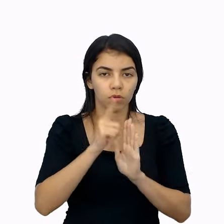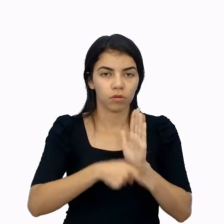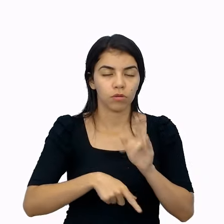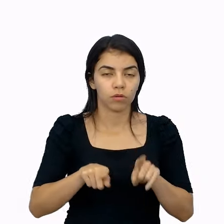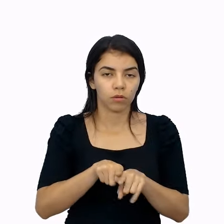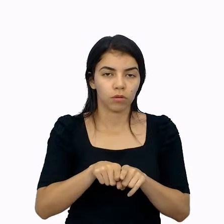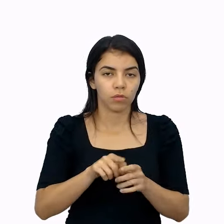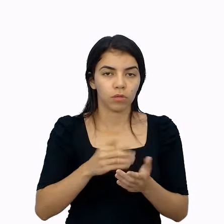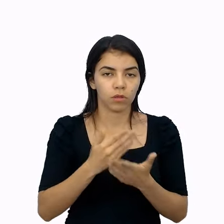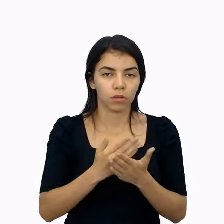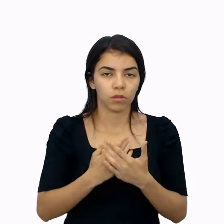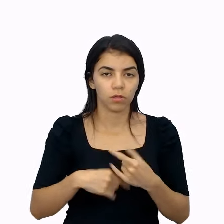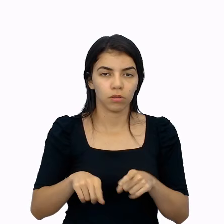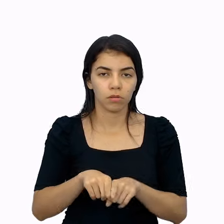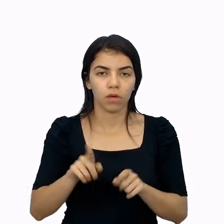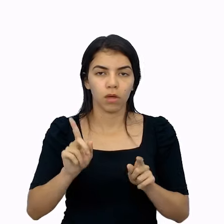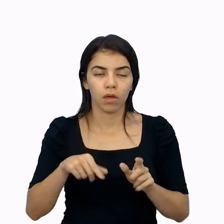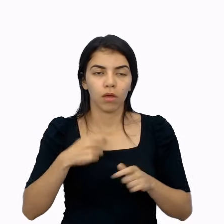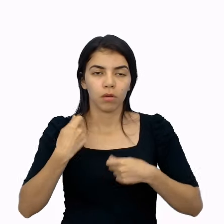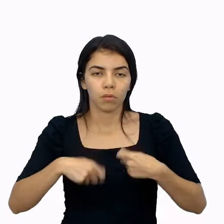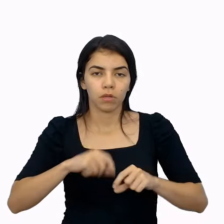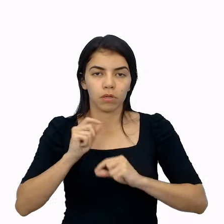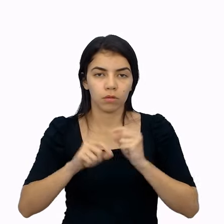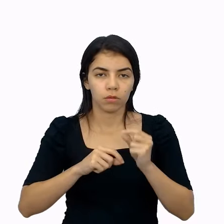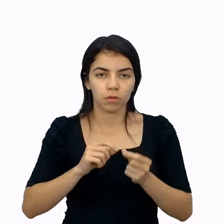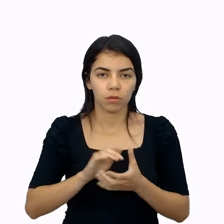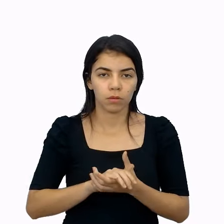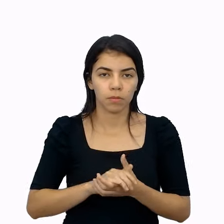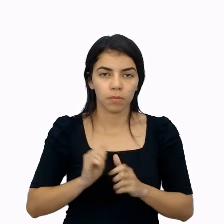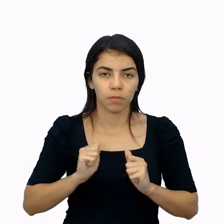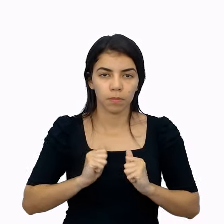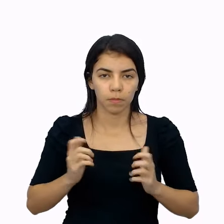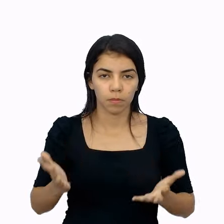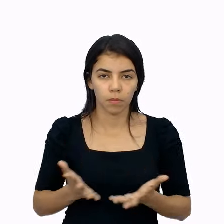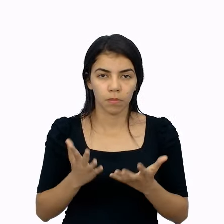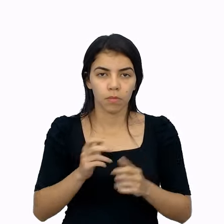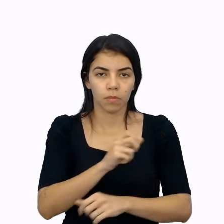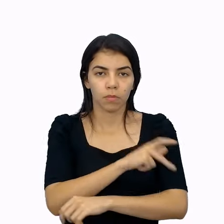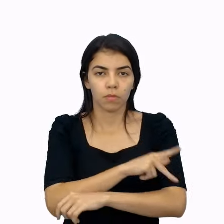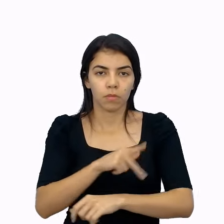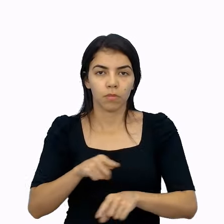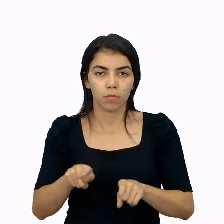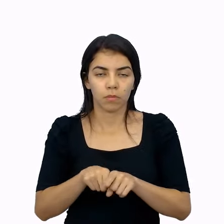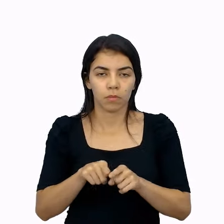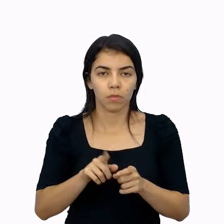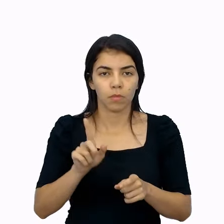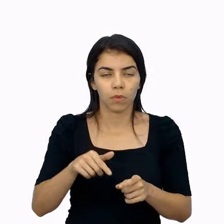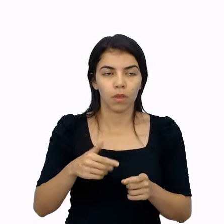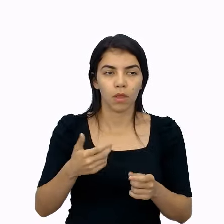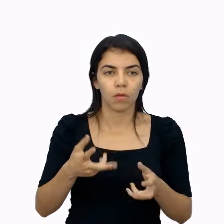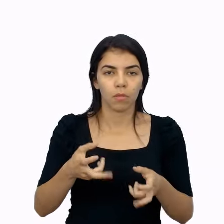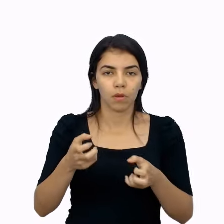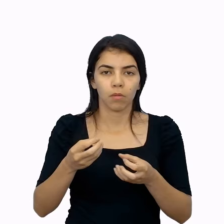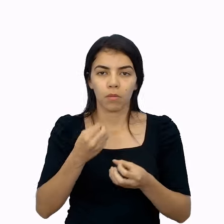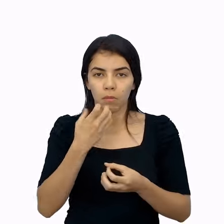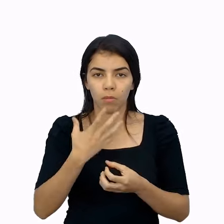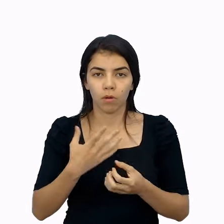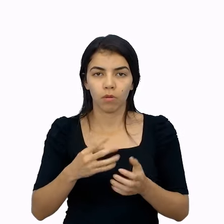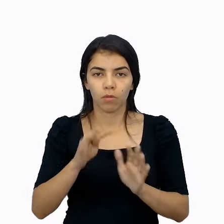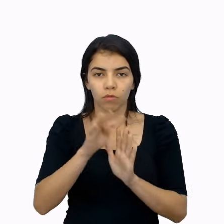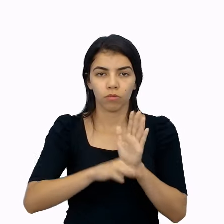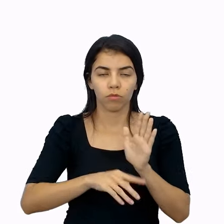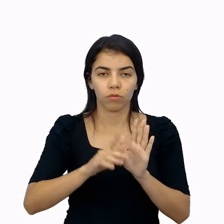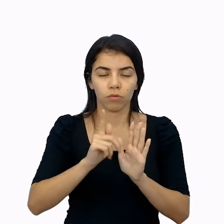estudados, a necessidade de se potencializar ações pedagógicas que permitam a construção de sentidos desses variados gêneros